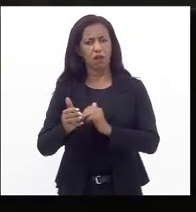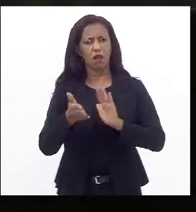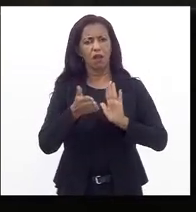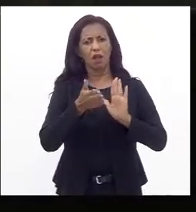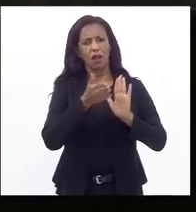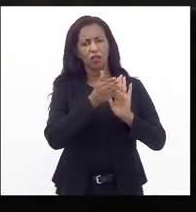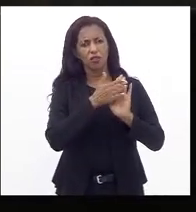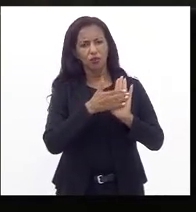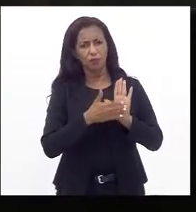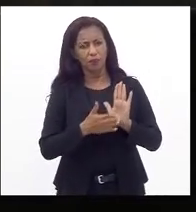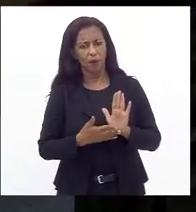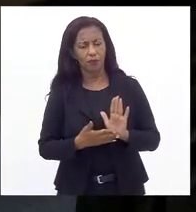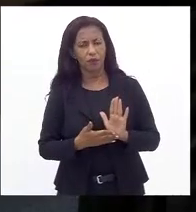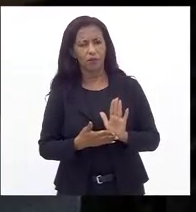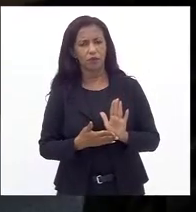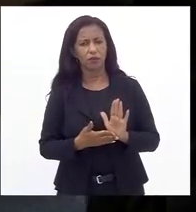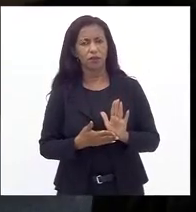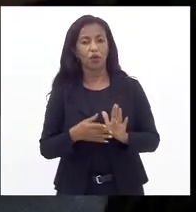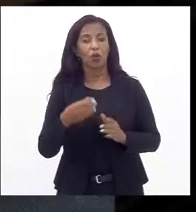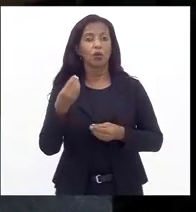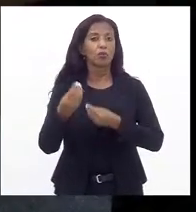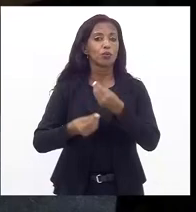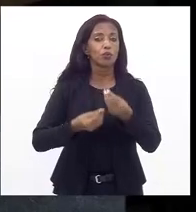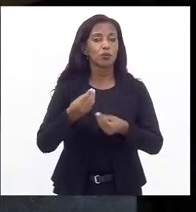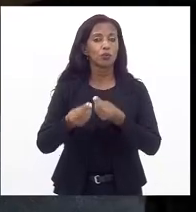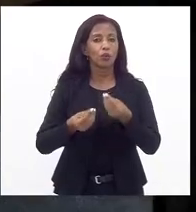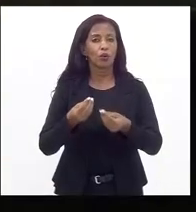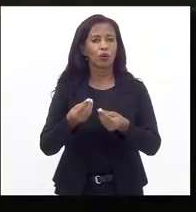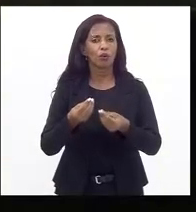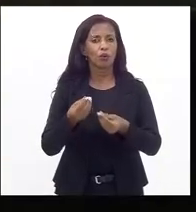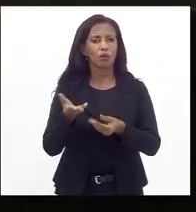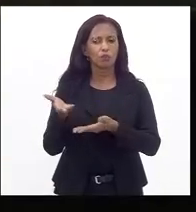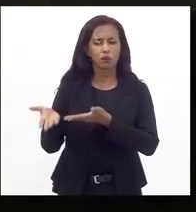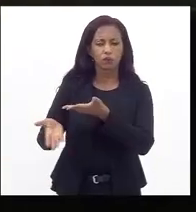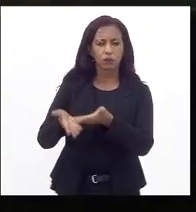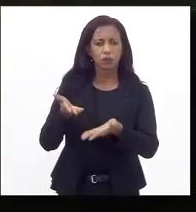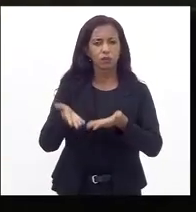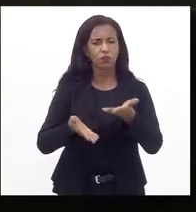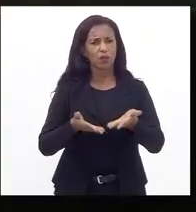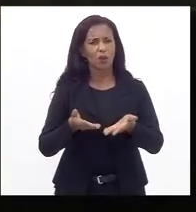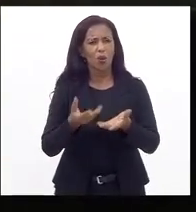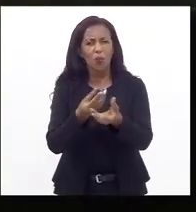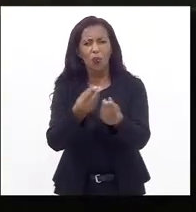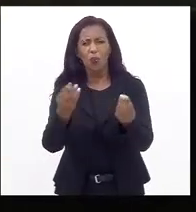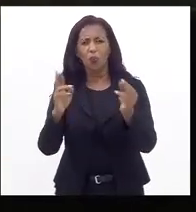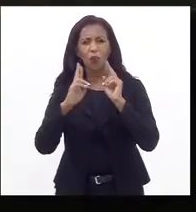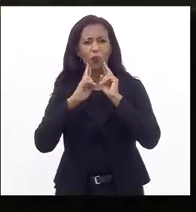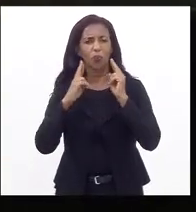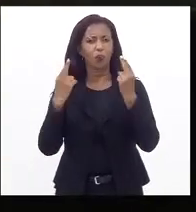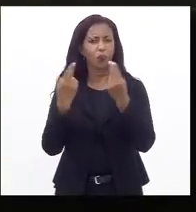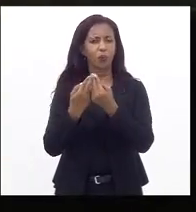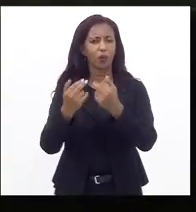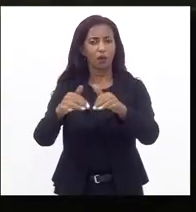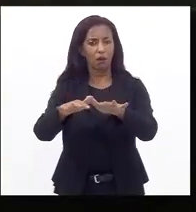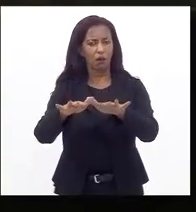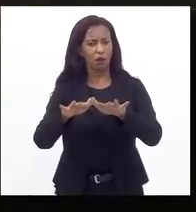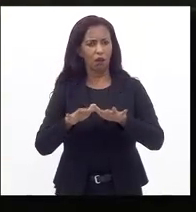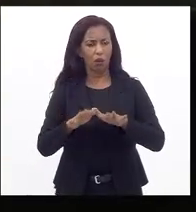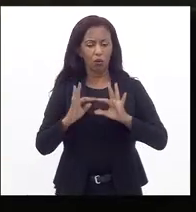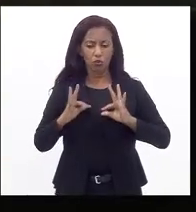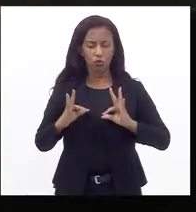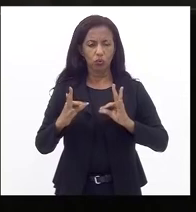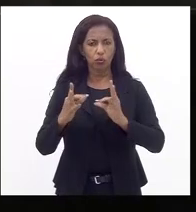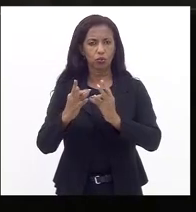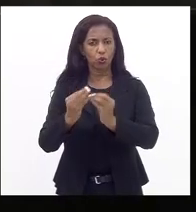sobre vós orientação nós fizemos e muitas audiências públicas todas elas